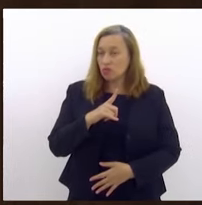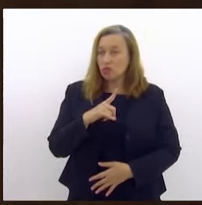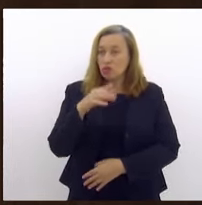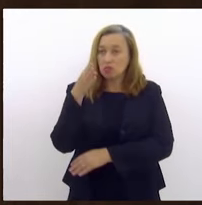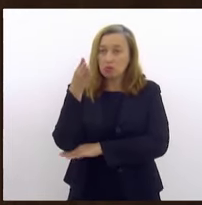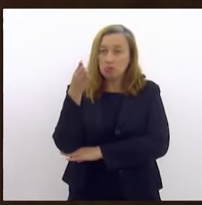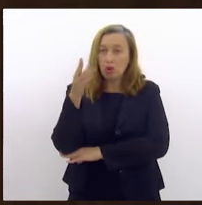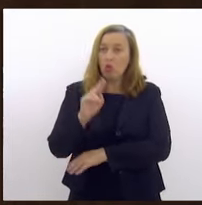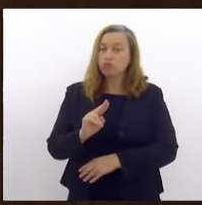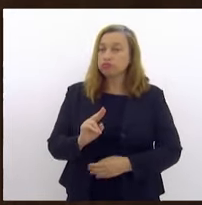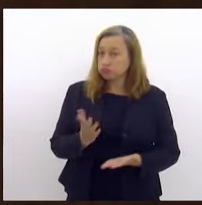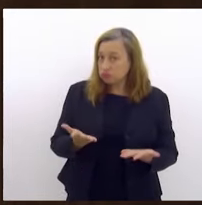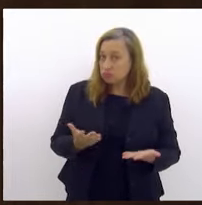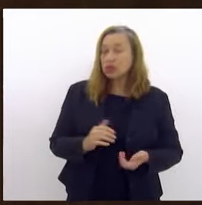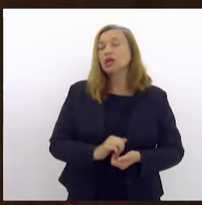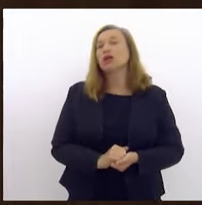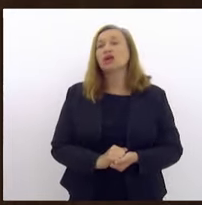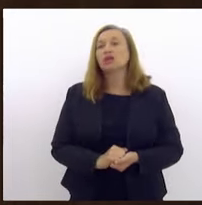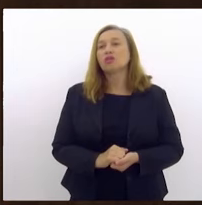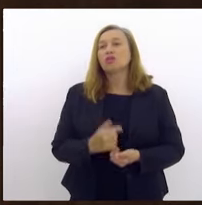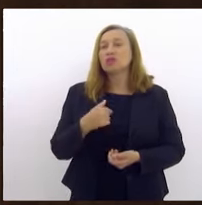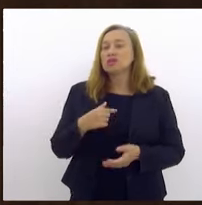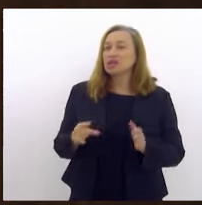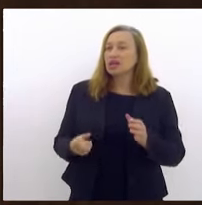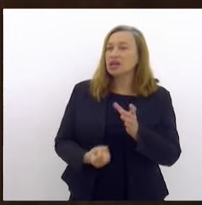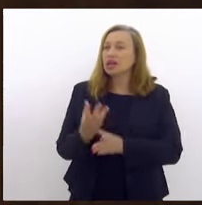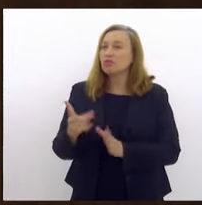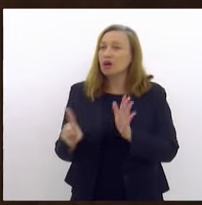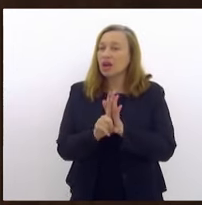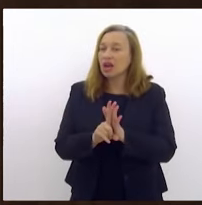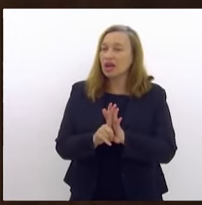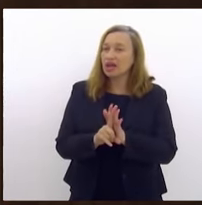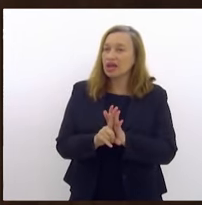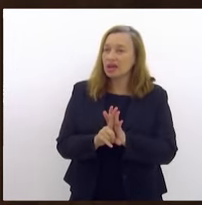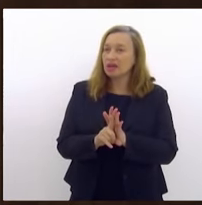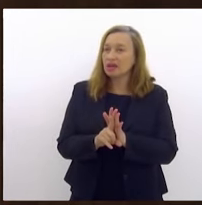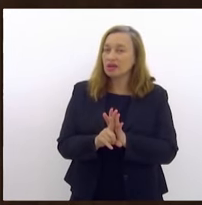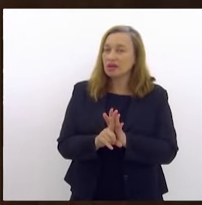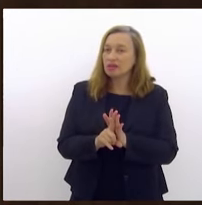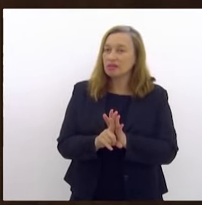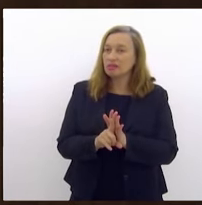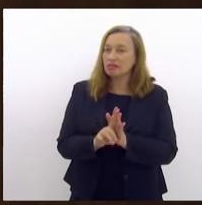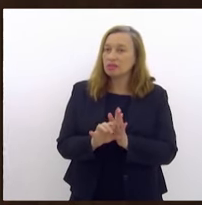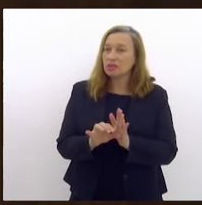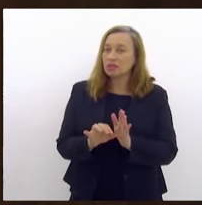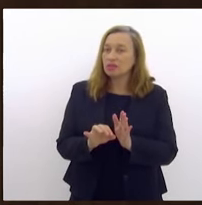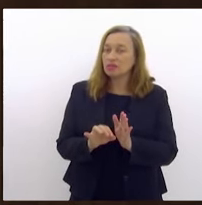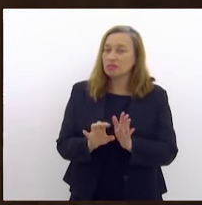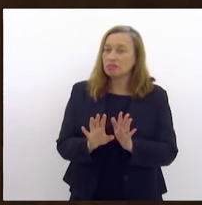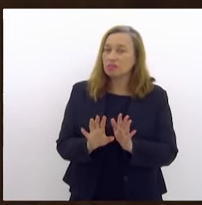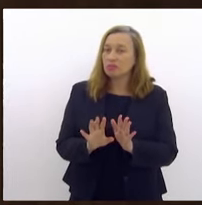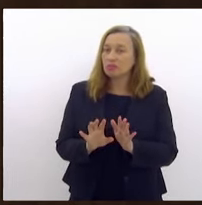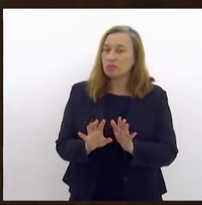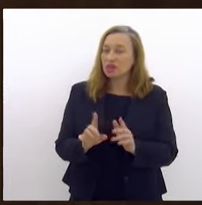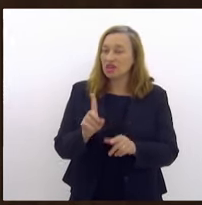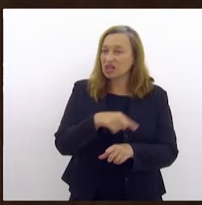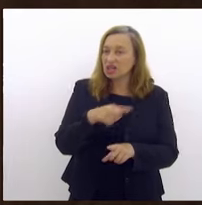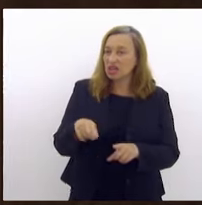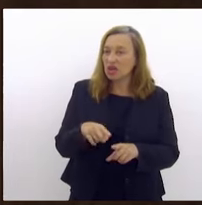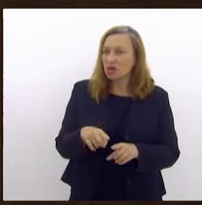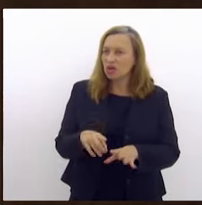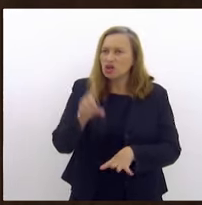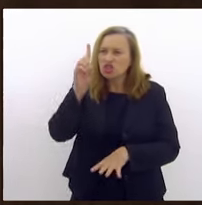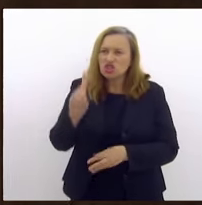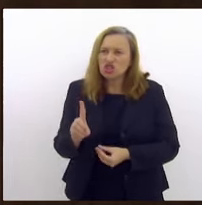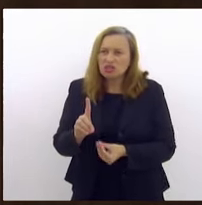tem um benefício, né, e aí você vai fazer uma lei para revogar. Seria ilegal. Seria ilegal. Nunca vi direito adquirido na